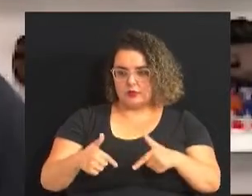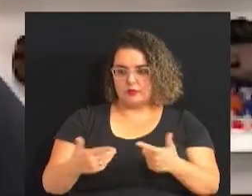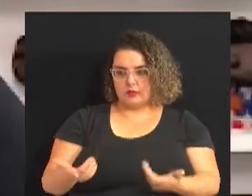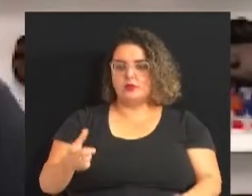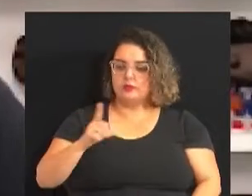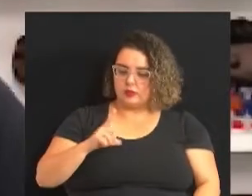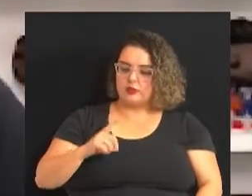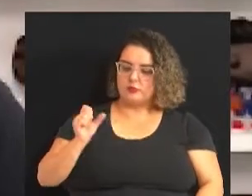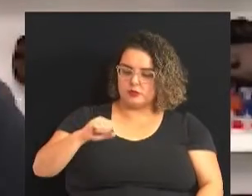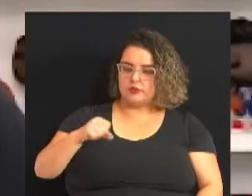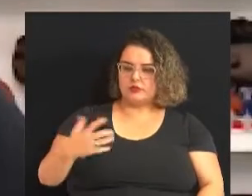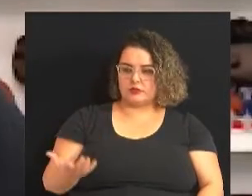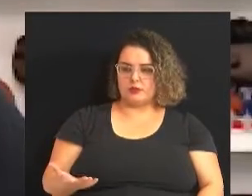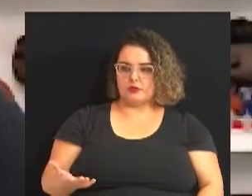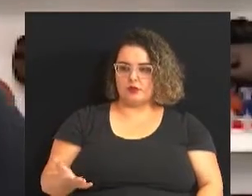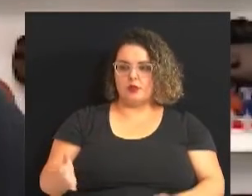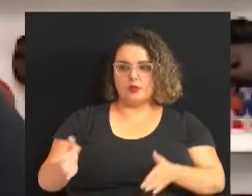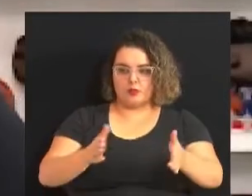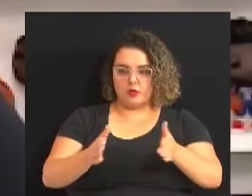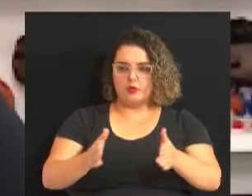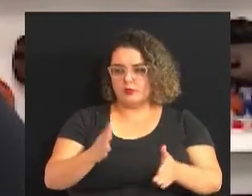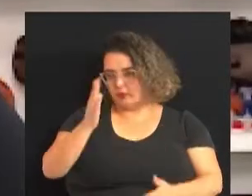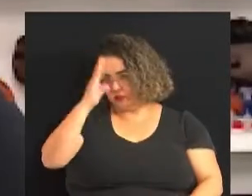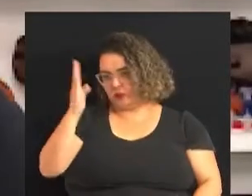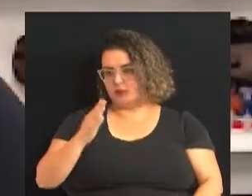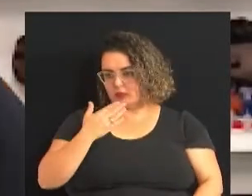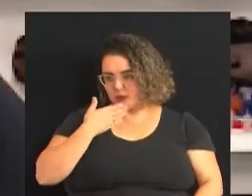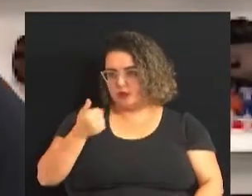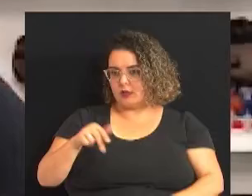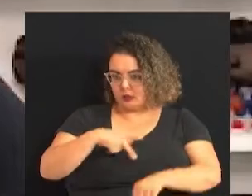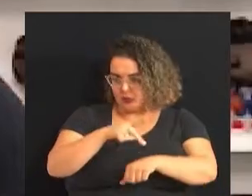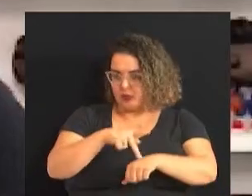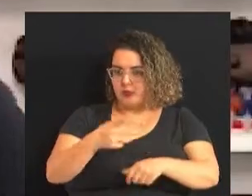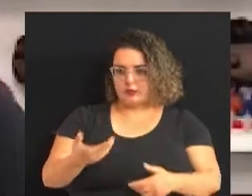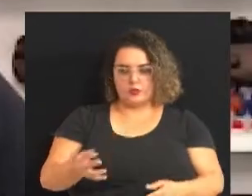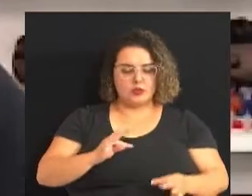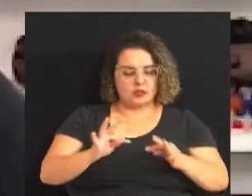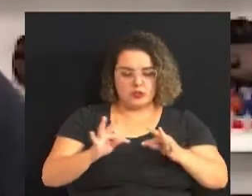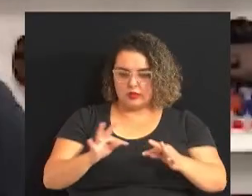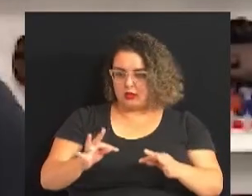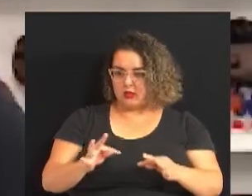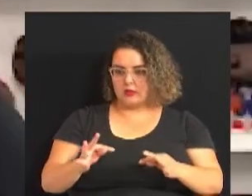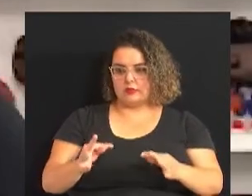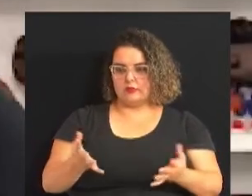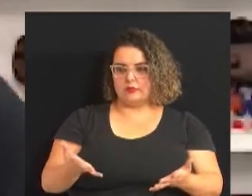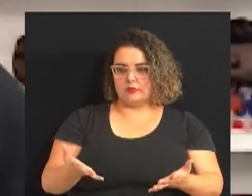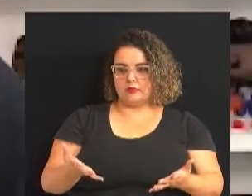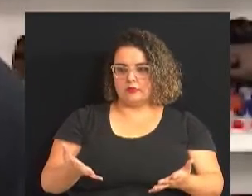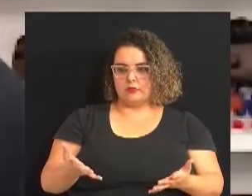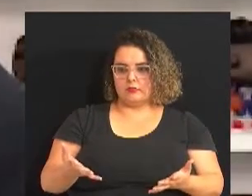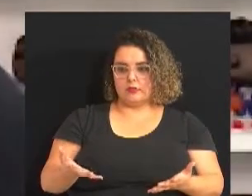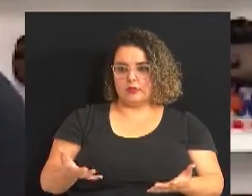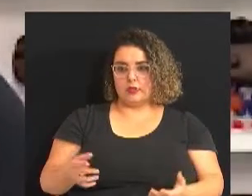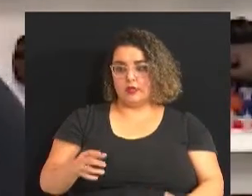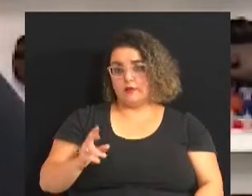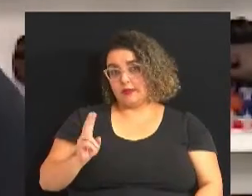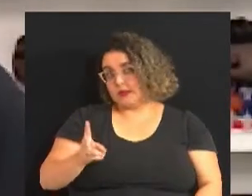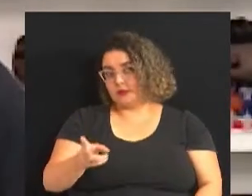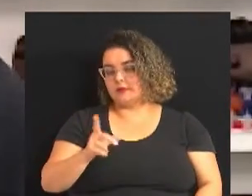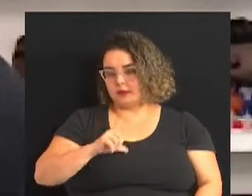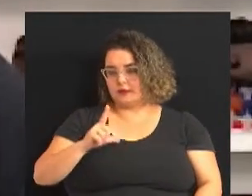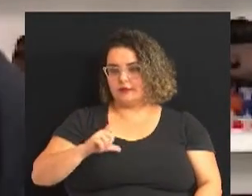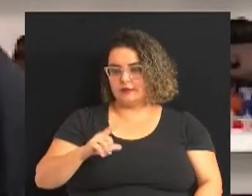acho que o técnico atual da seleção é o melhor do país, e a gente tem técnicos muito. Mas sempre foi assim, né? É. A gente sempre teve